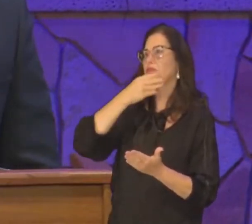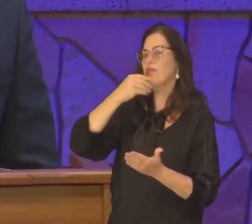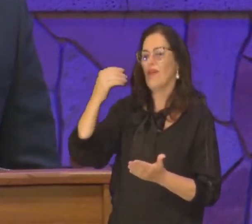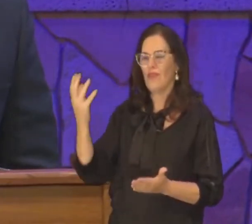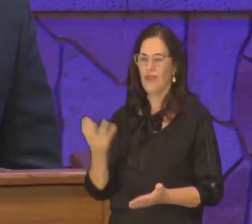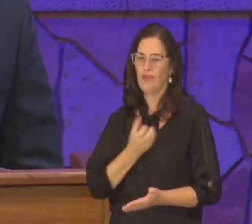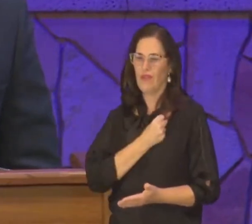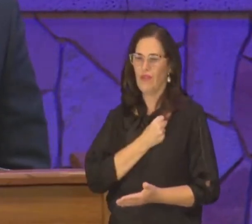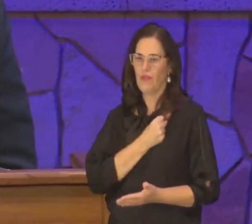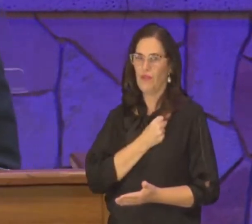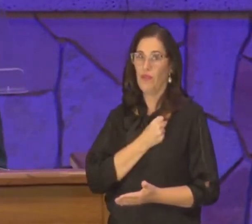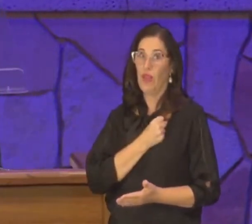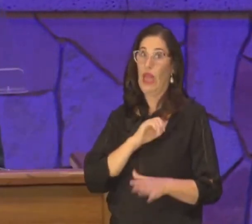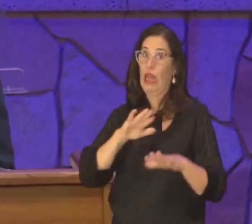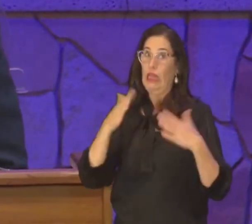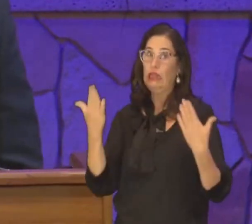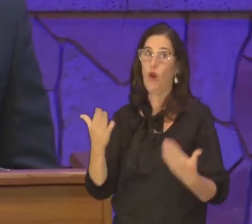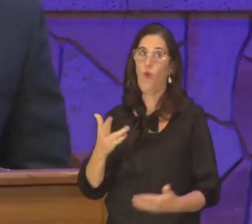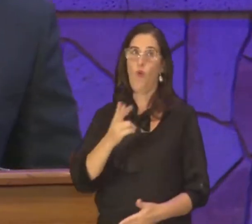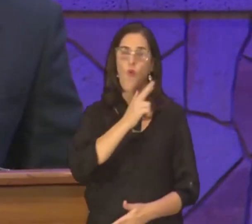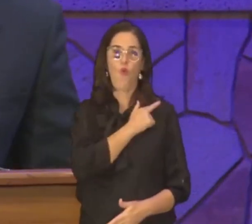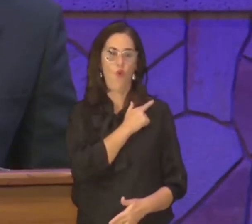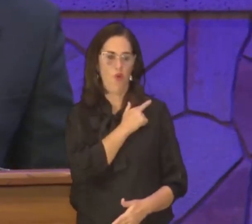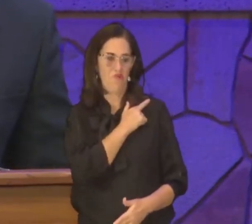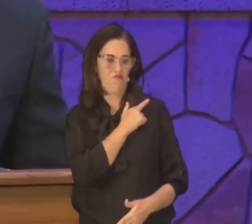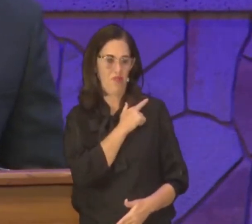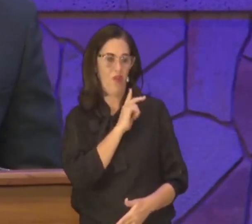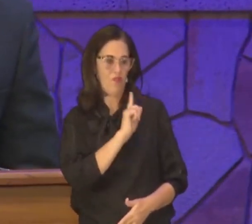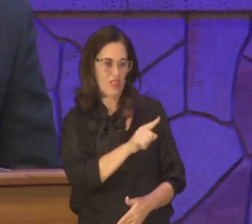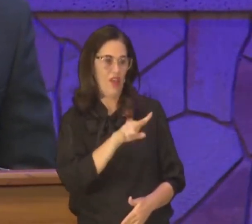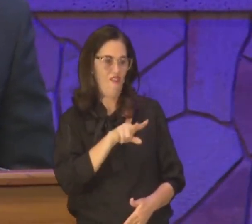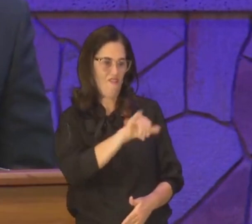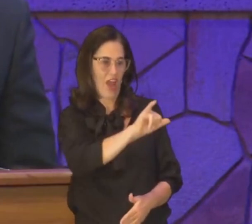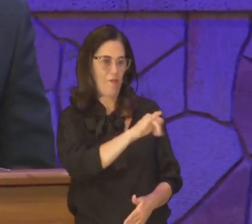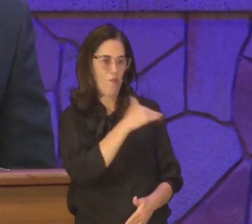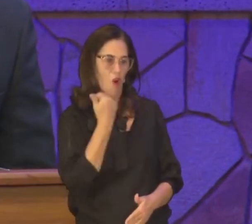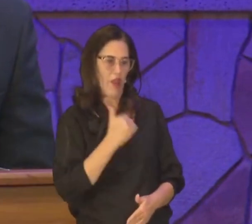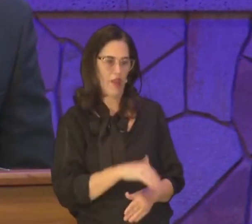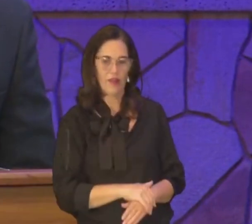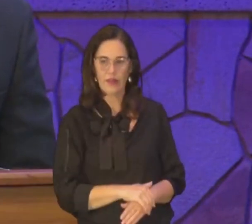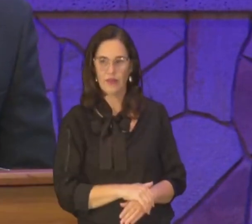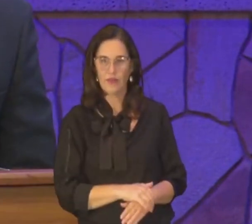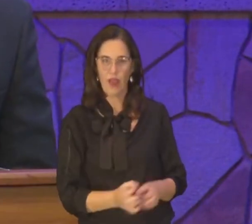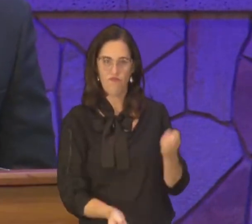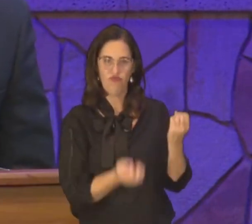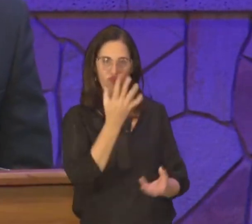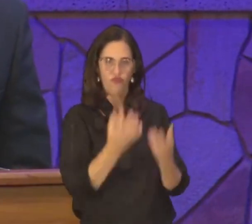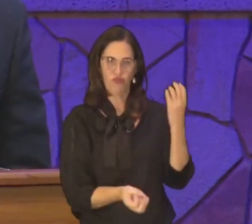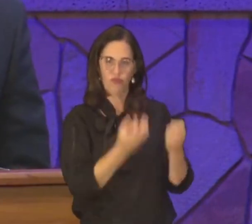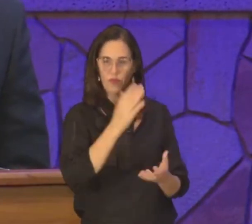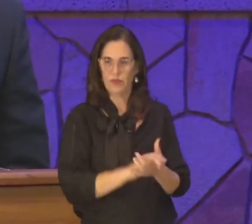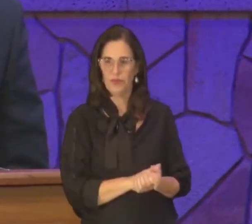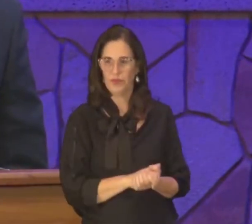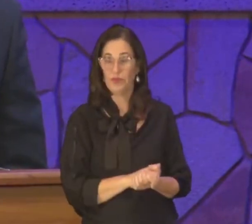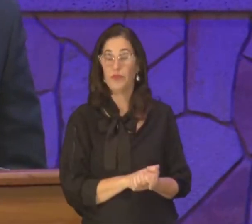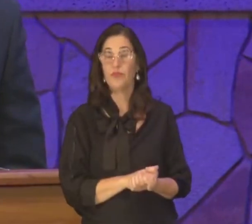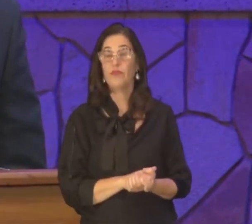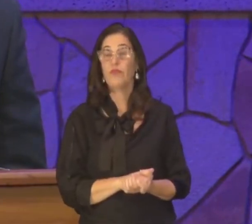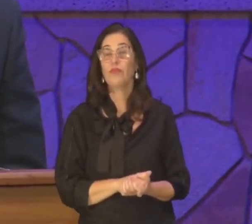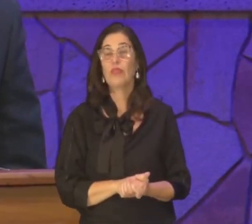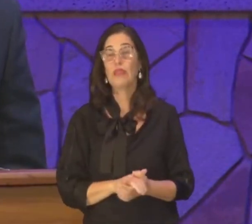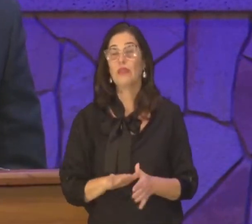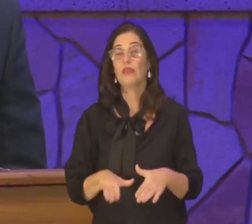Então o procônsul condenou a morte daquele homem à fogueira. E é interessante